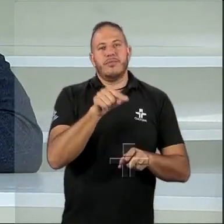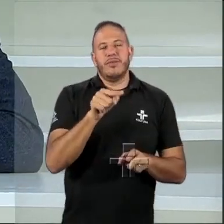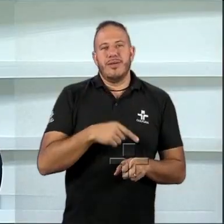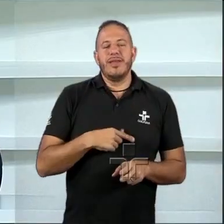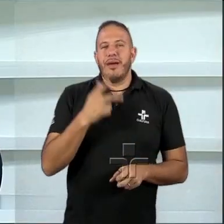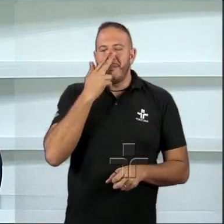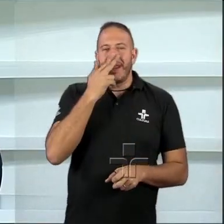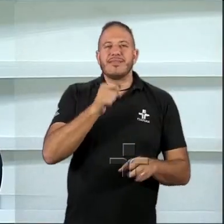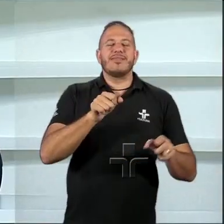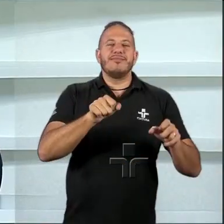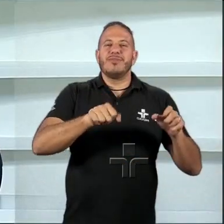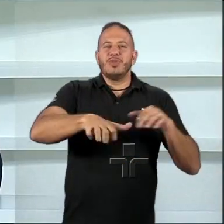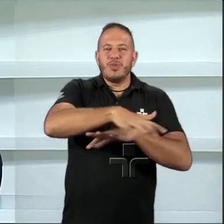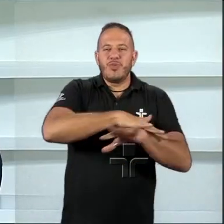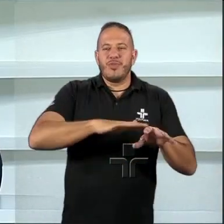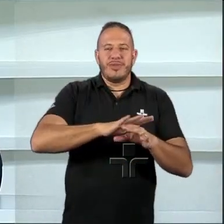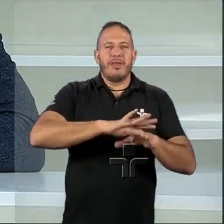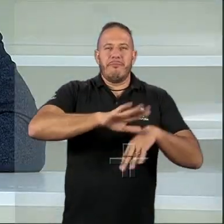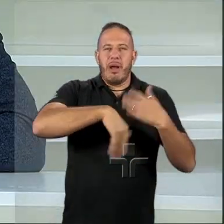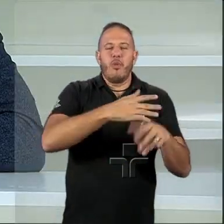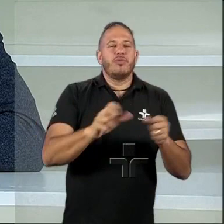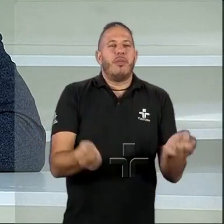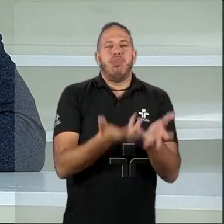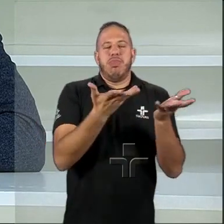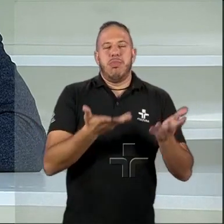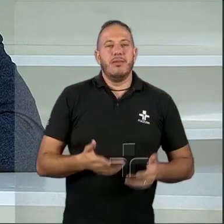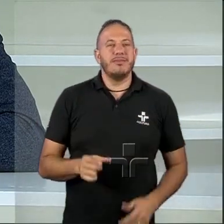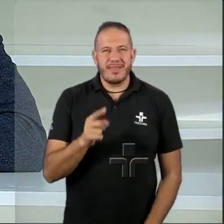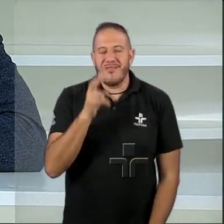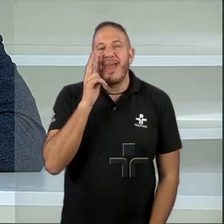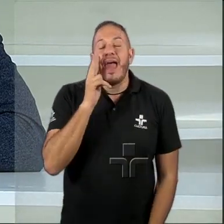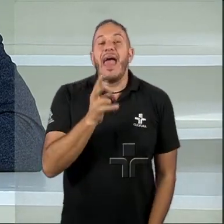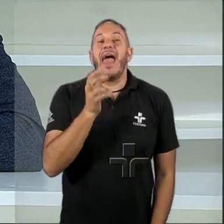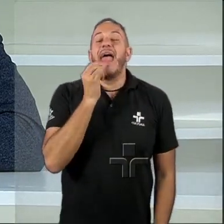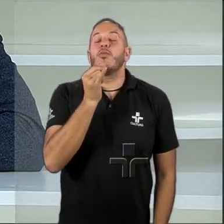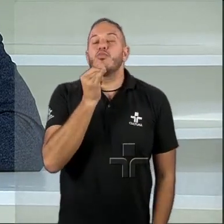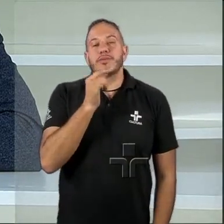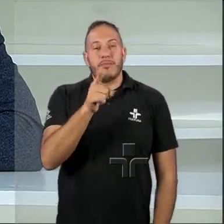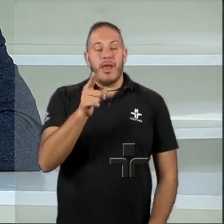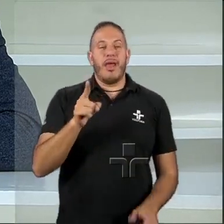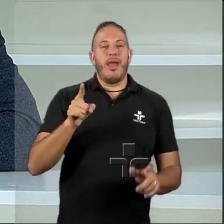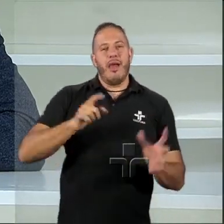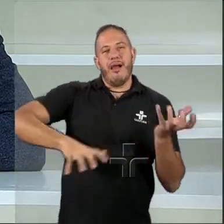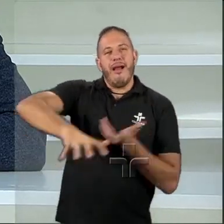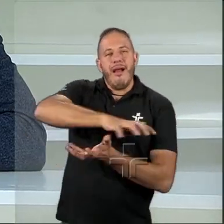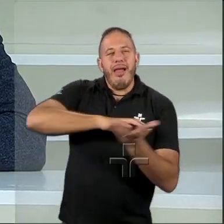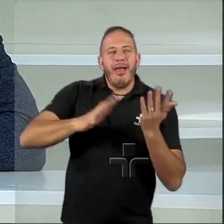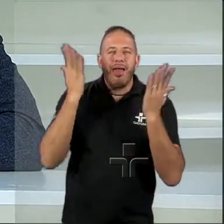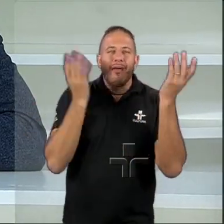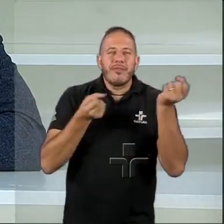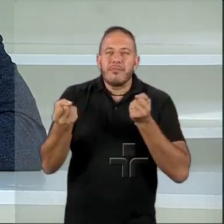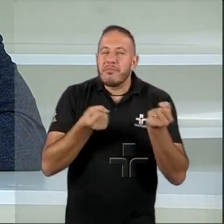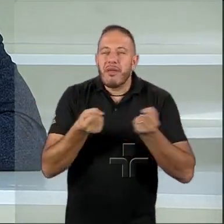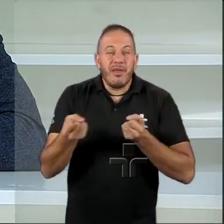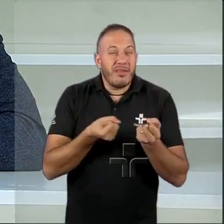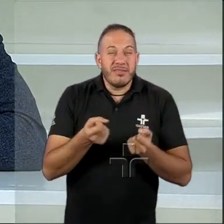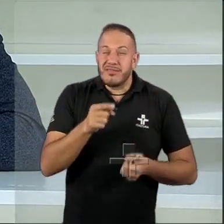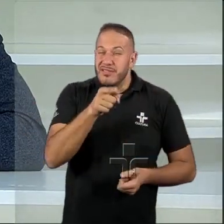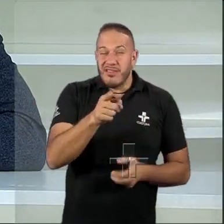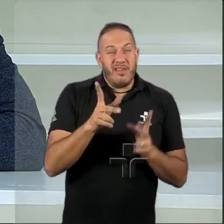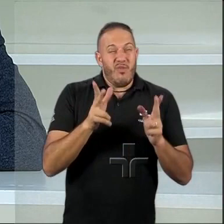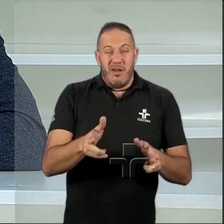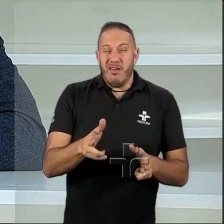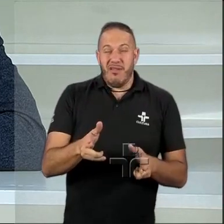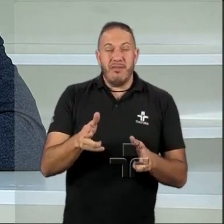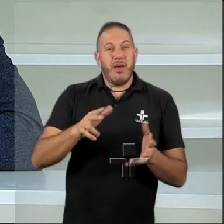no circo, né? Exato, Porque assim, olha, veja, é como a greve dos caminhoneiros. Greve dos caminhoneiros, potencialmente, ela é alguma